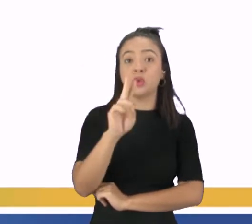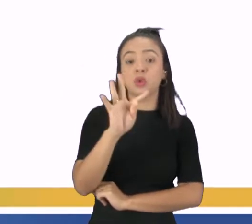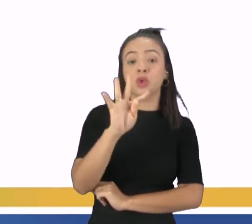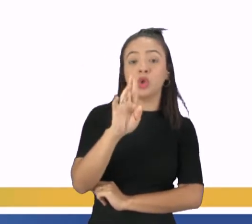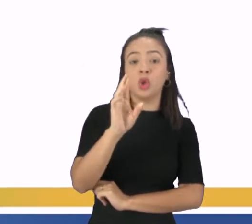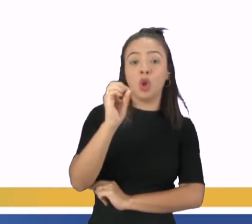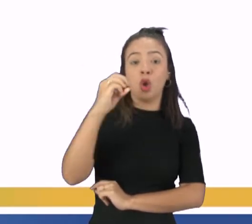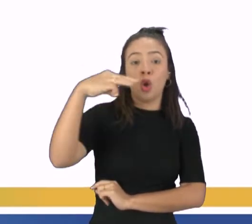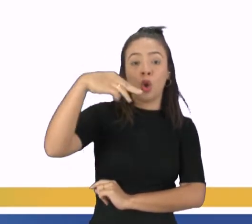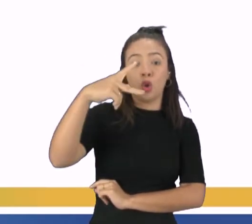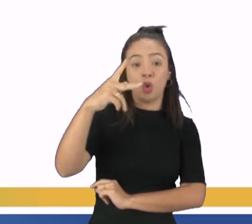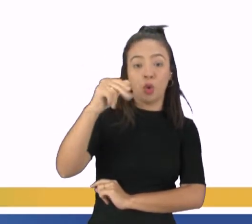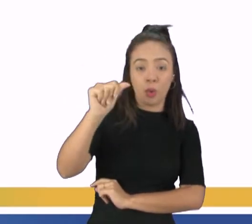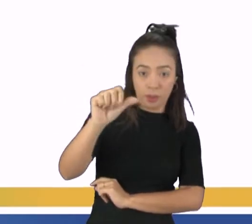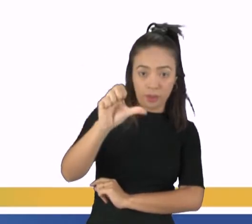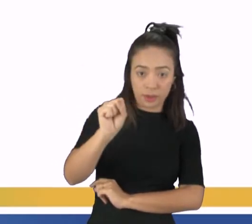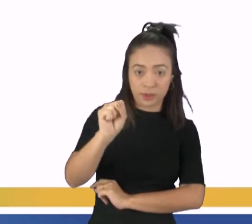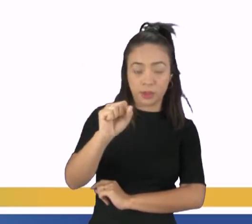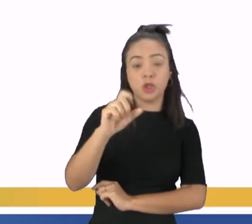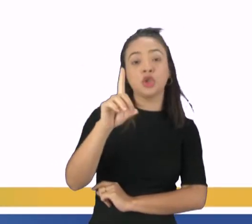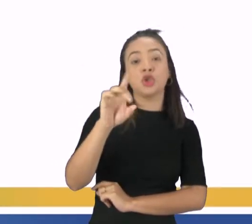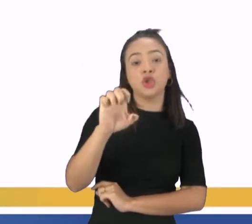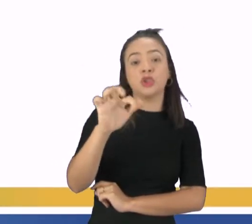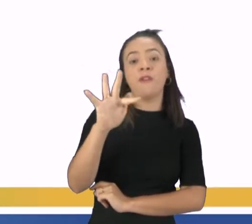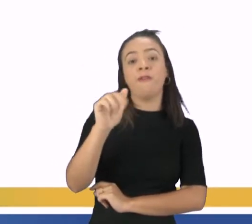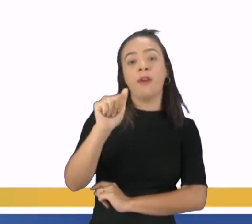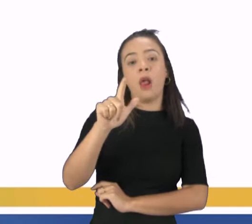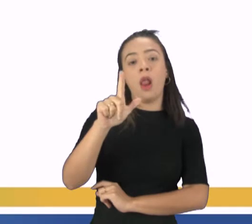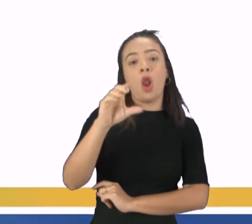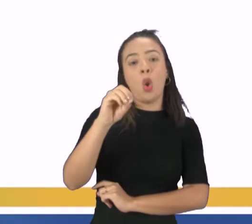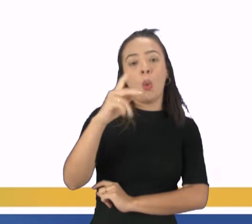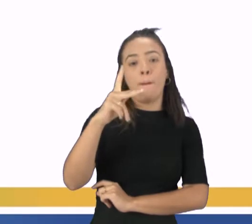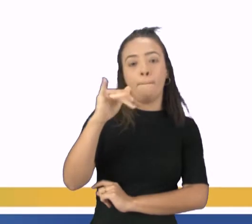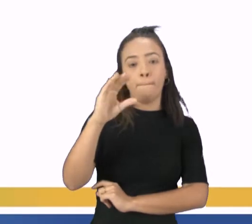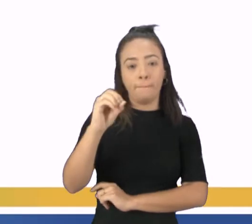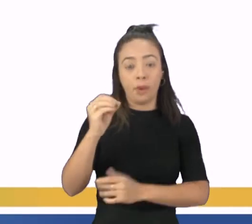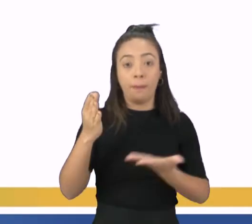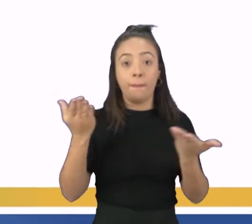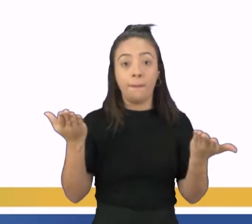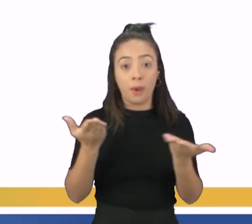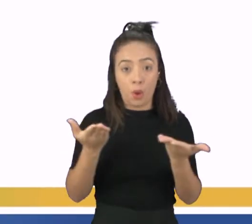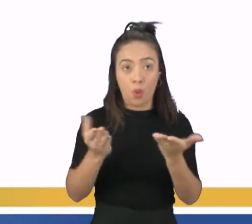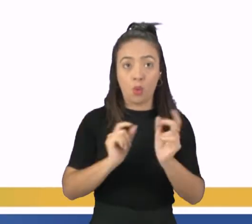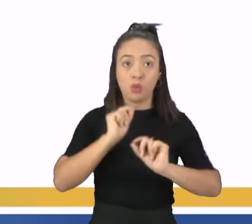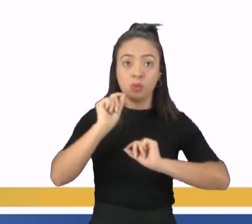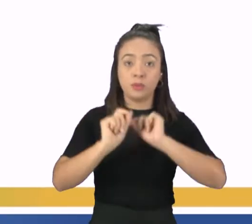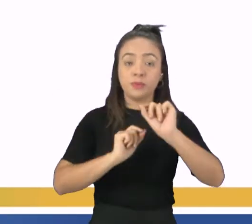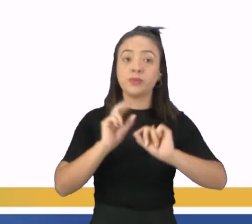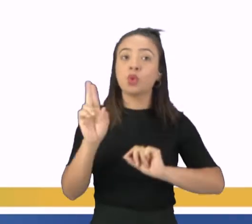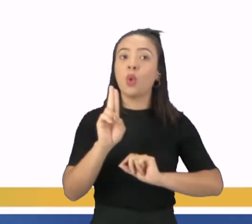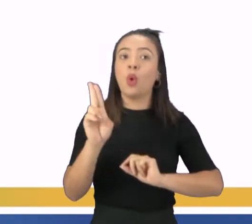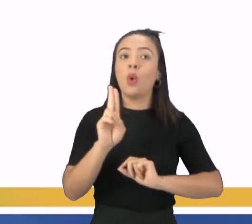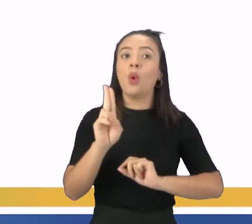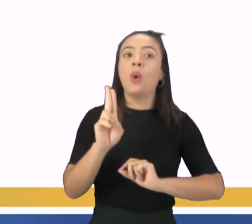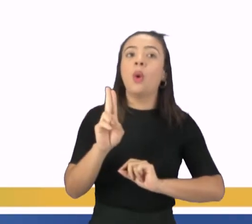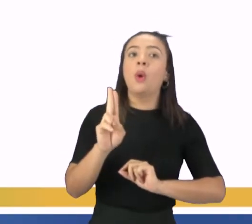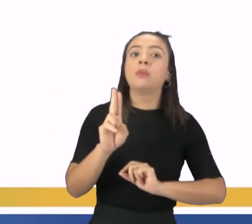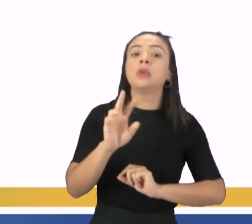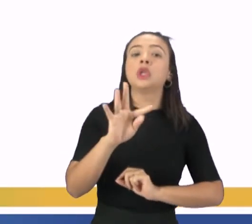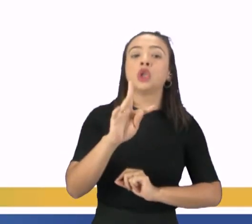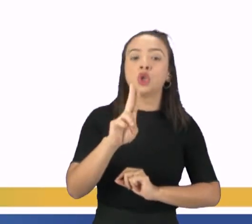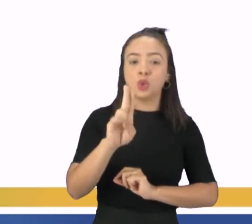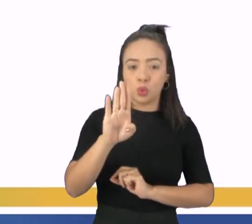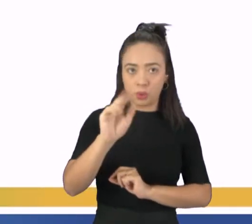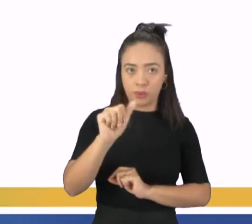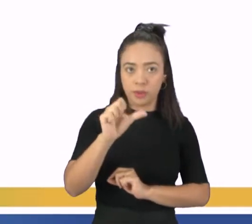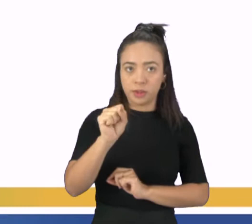trompas de Falópio, tá? Que esse nome já não está mais em uso, mas vocês podem ouvir falar aí com os mais antigos, né, as trompas de Falópio. Hoje nós chamamos